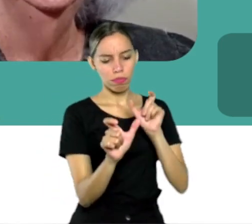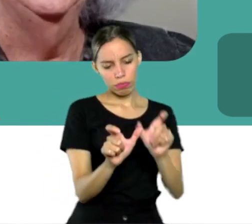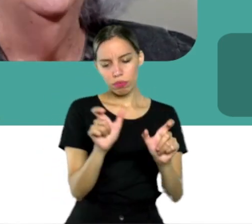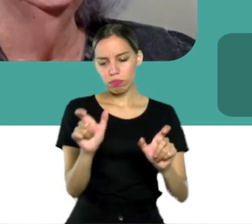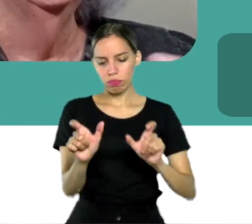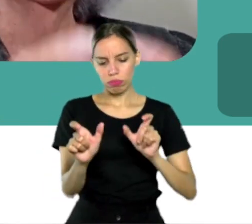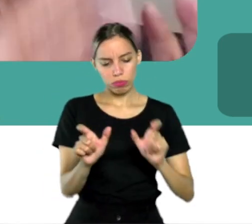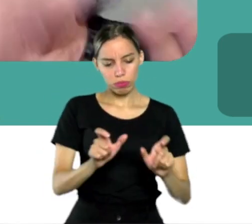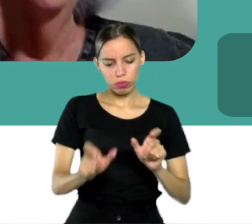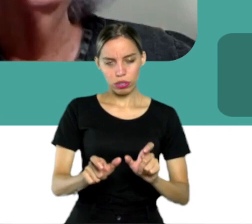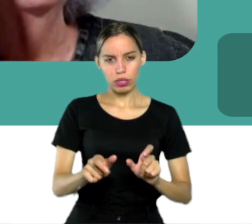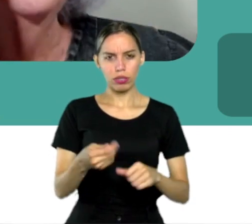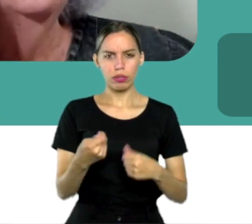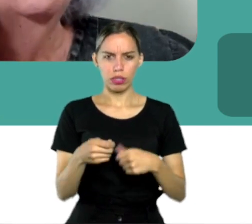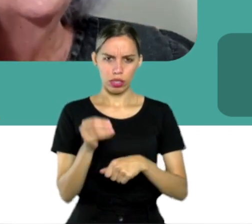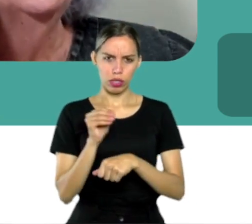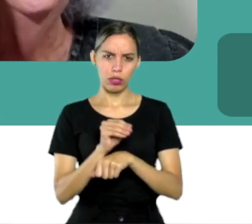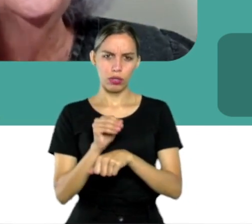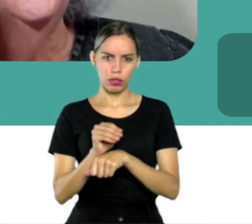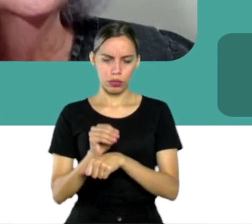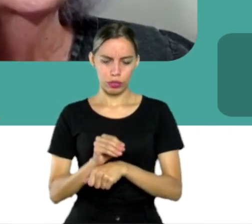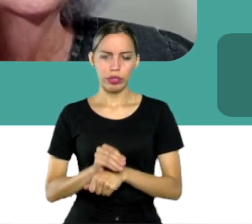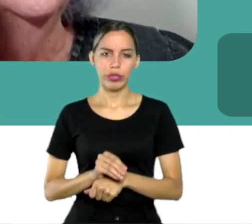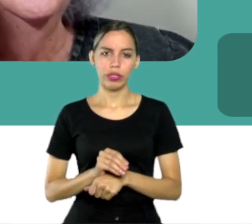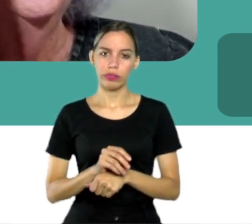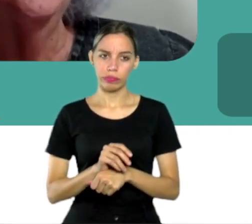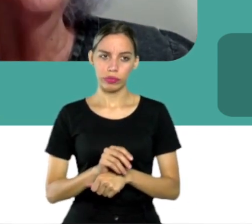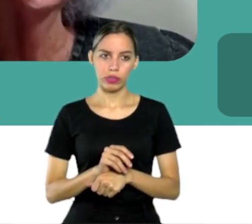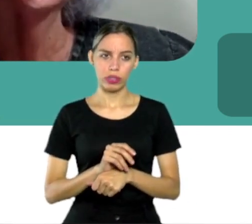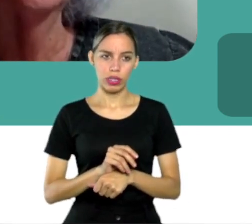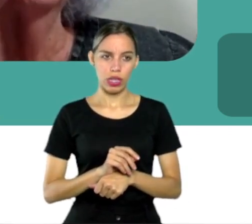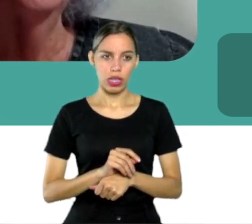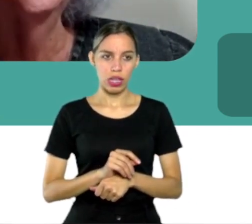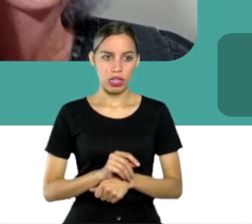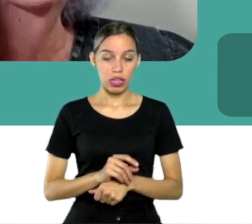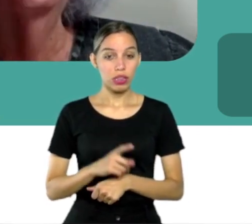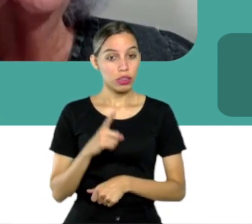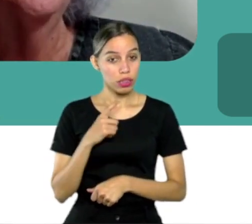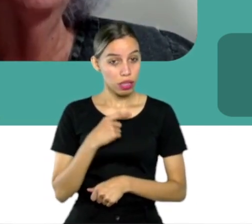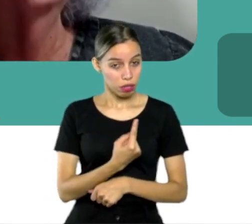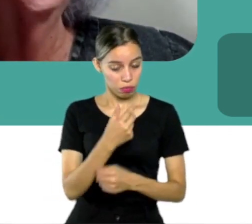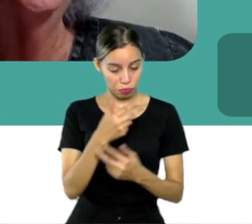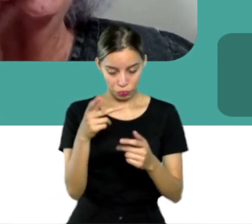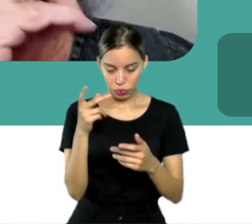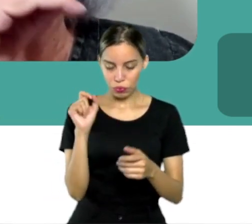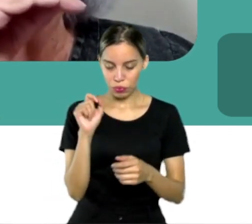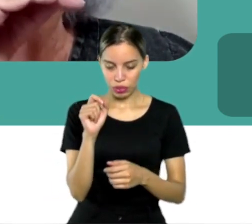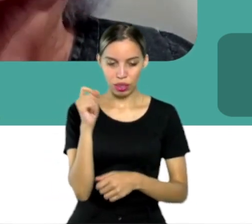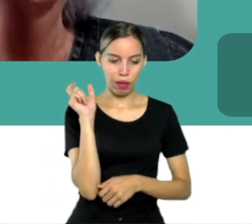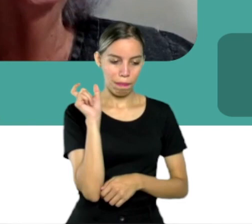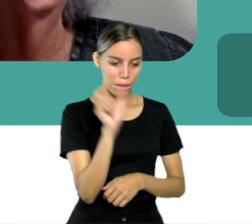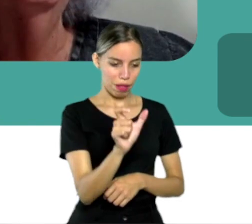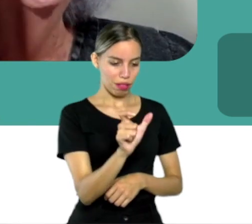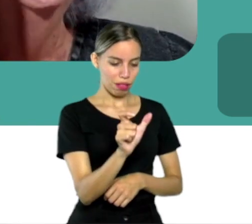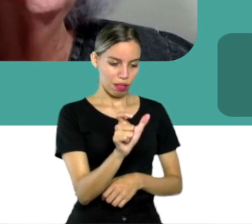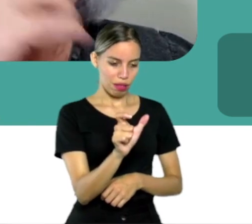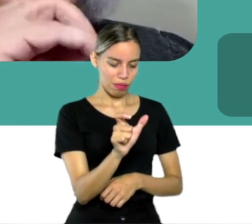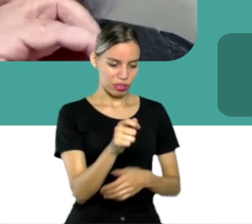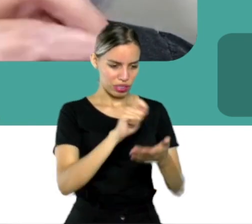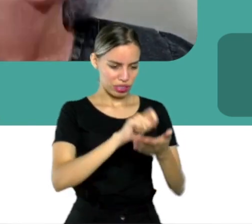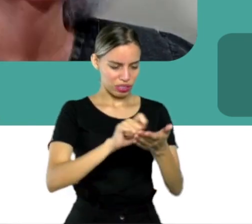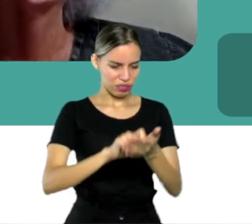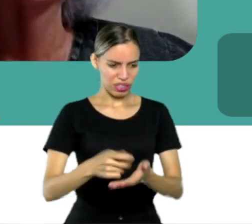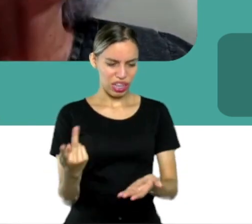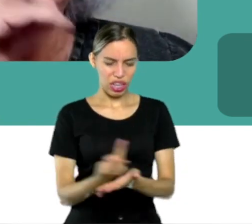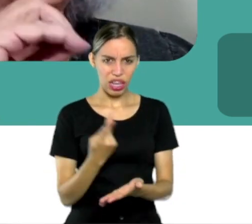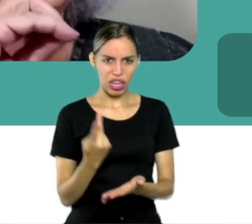né? Ou quer me ver furiosa, eu escrever uma palavra errada por incompetência,